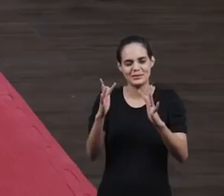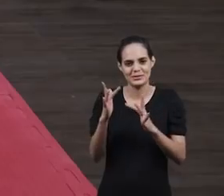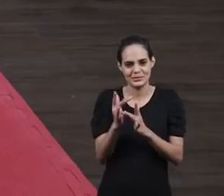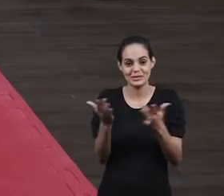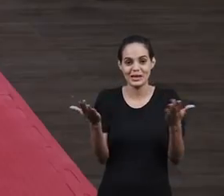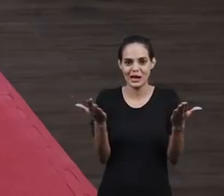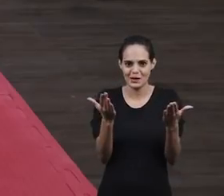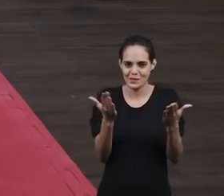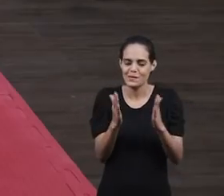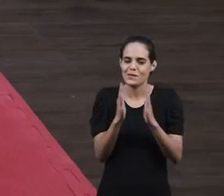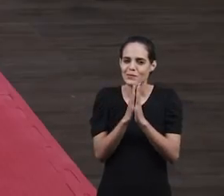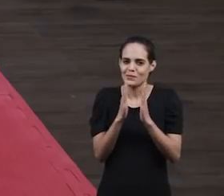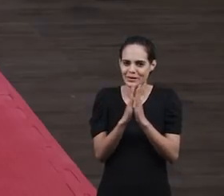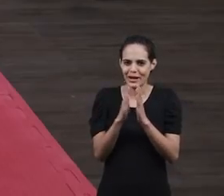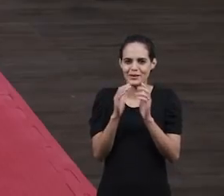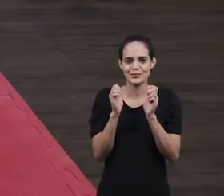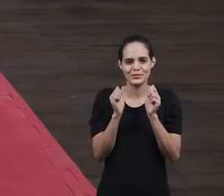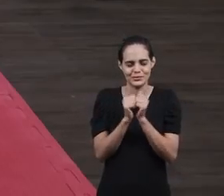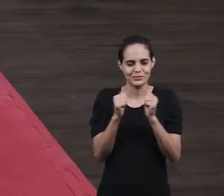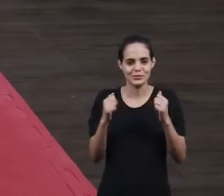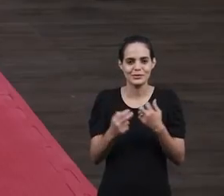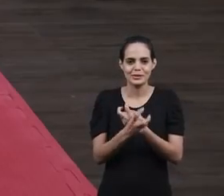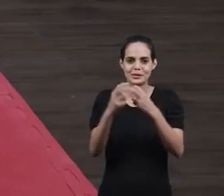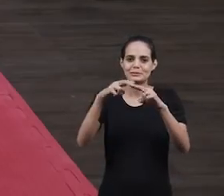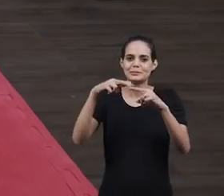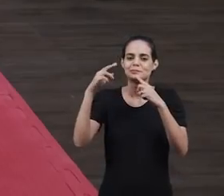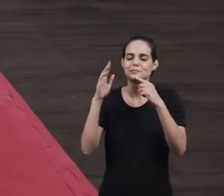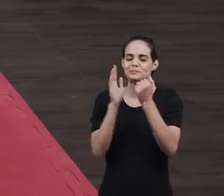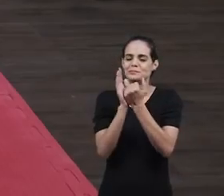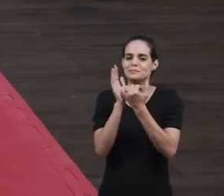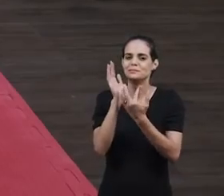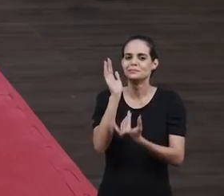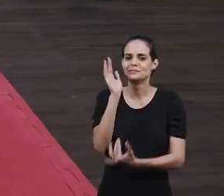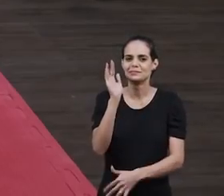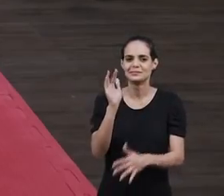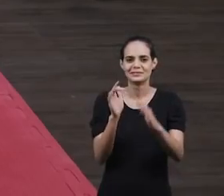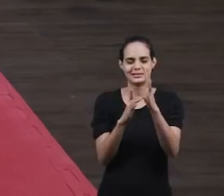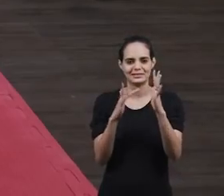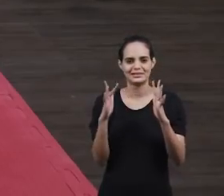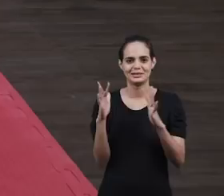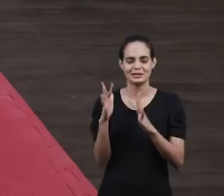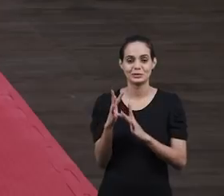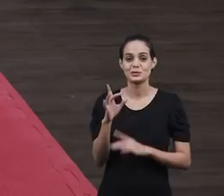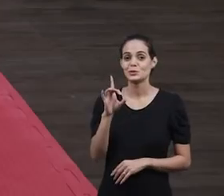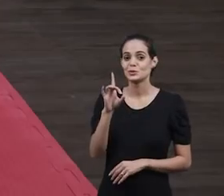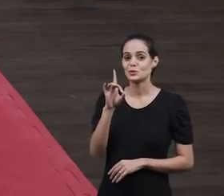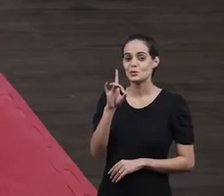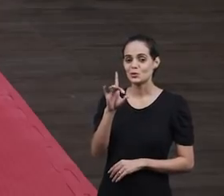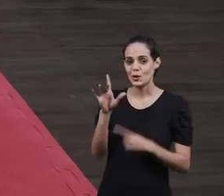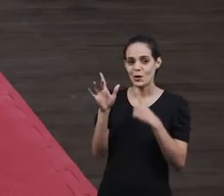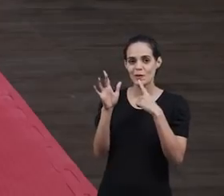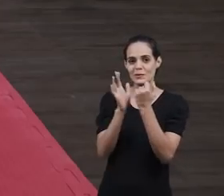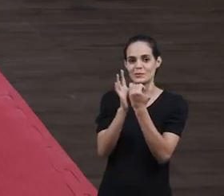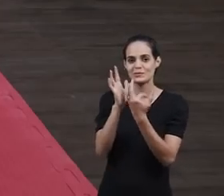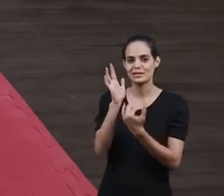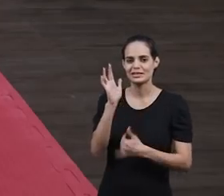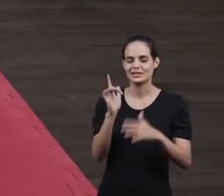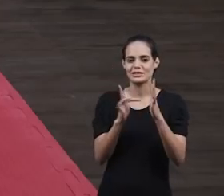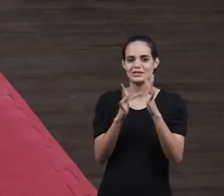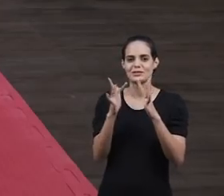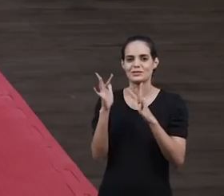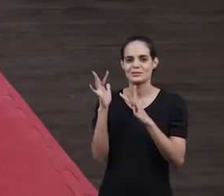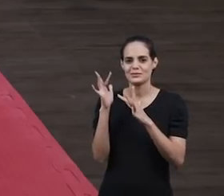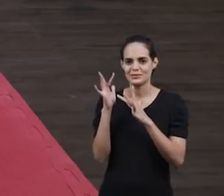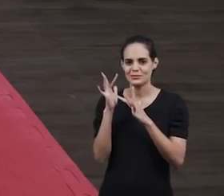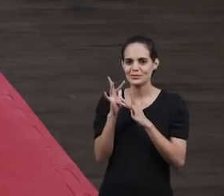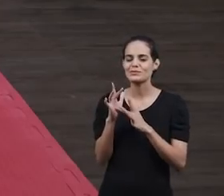Vamos fazer uma oração junto com a tia? Nós vamos clamar pelo sangue de Jesus, porque só o sangue de Jesus tem poder